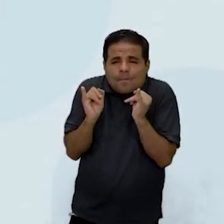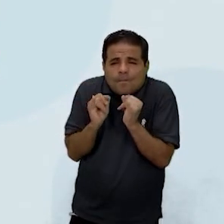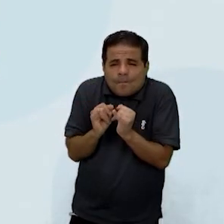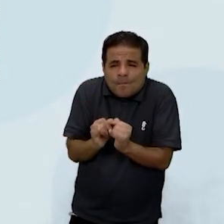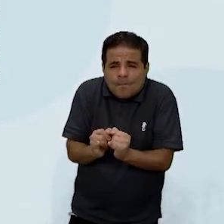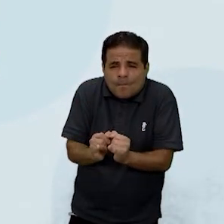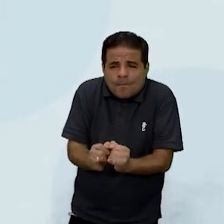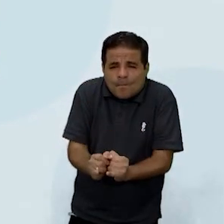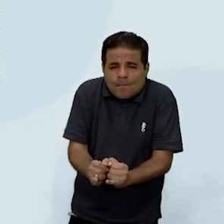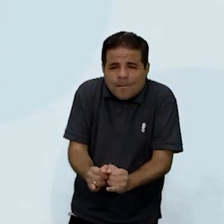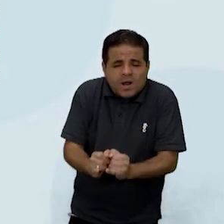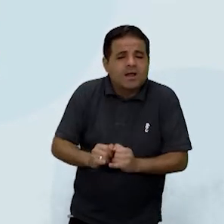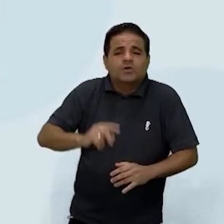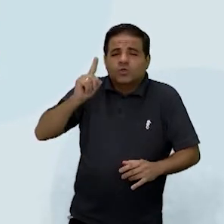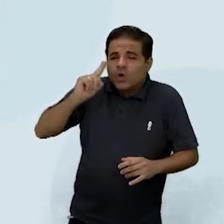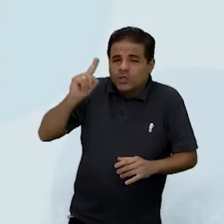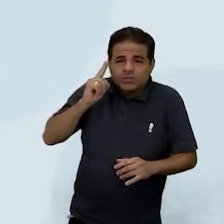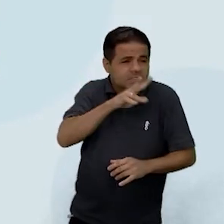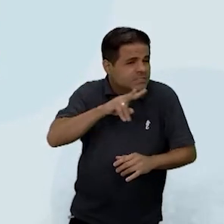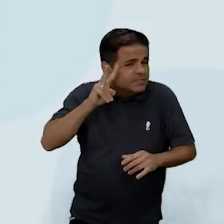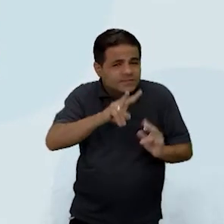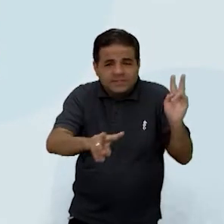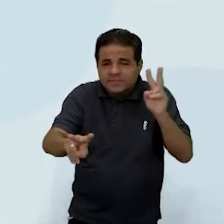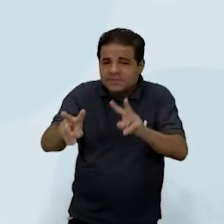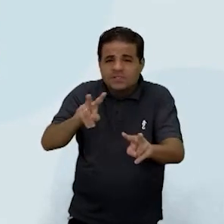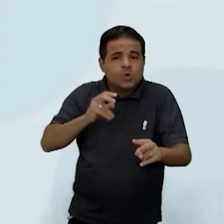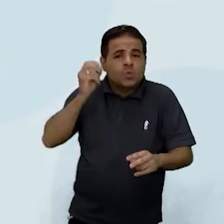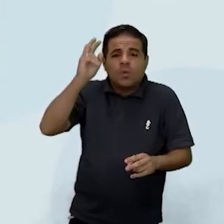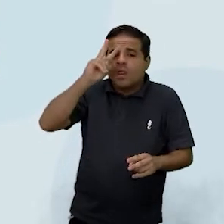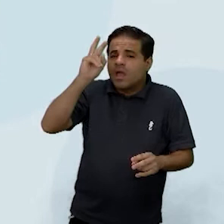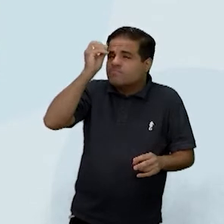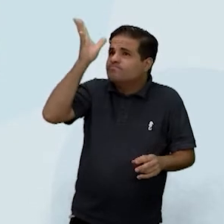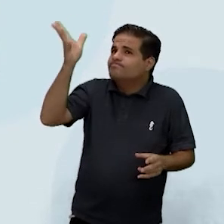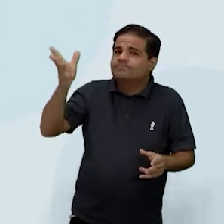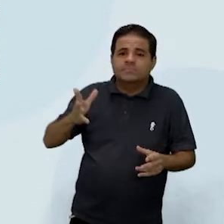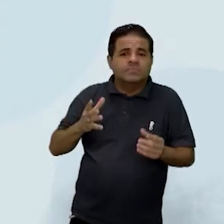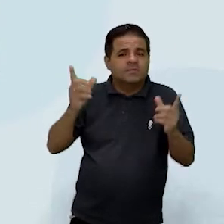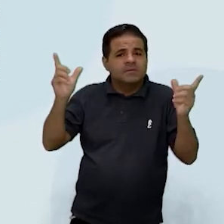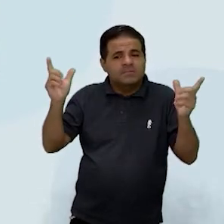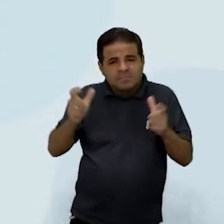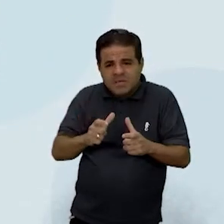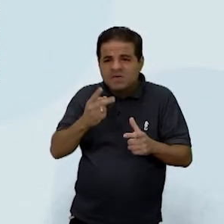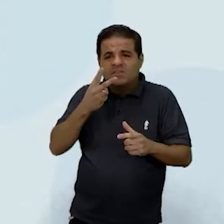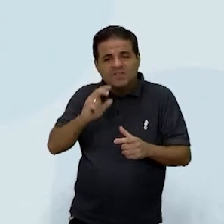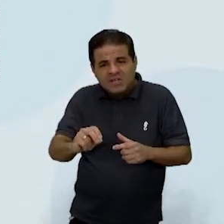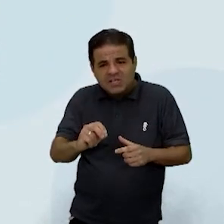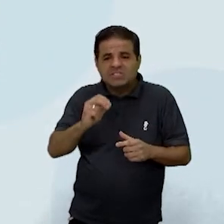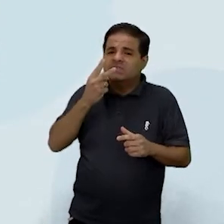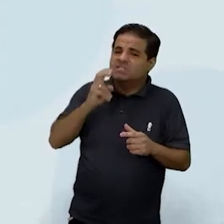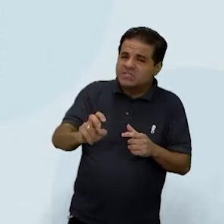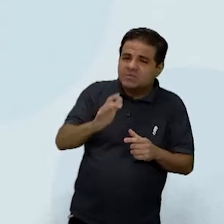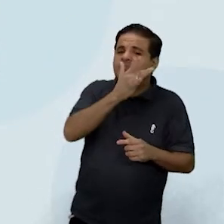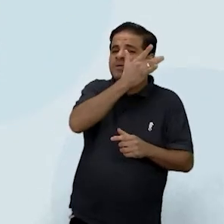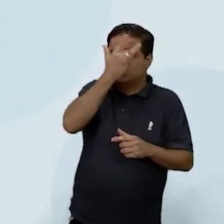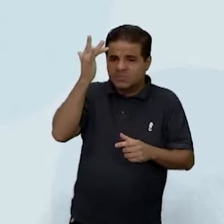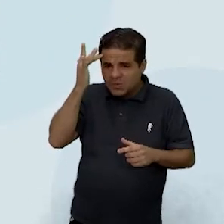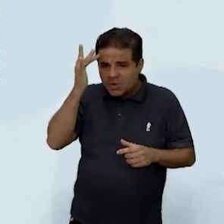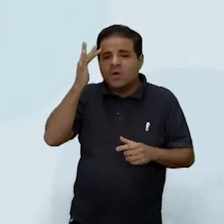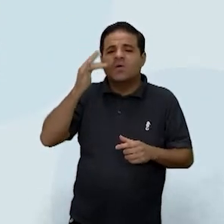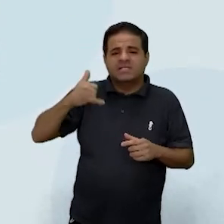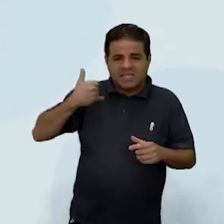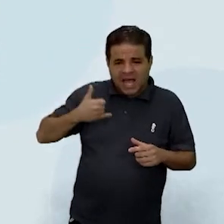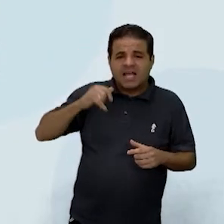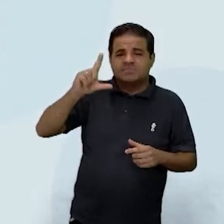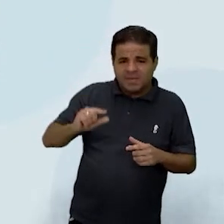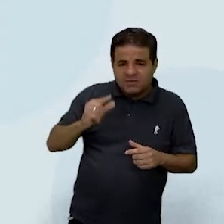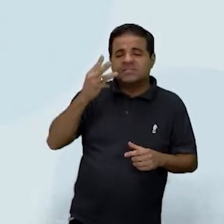os dias em nosso campo de concentração, não me lembro de um dia em que menos de 20, 25 pessoas, menos